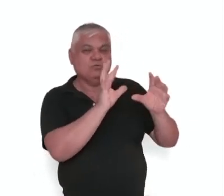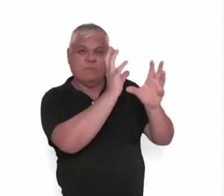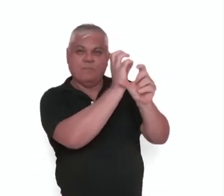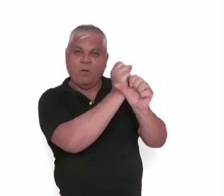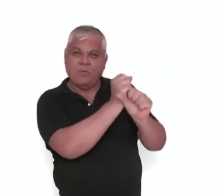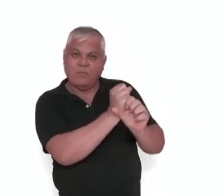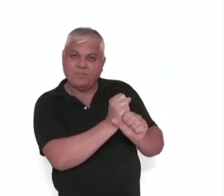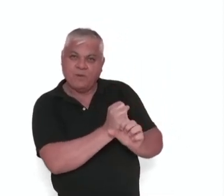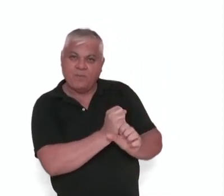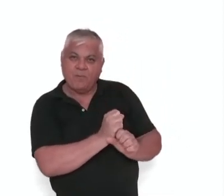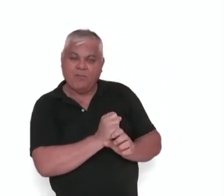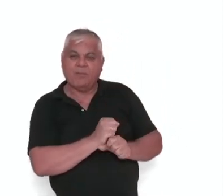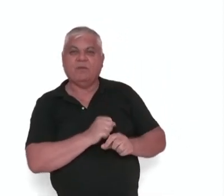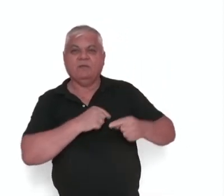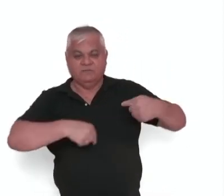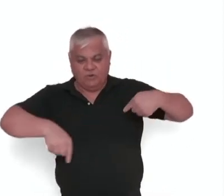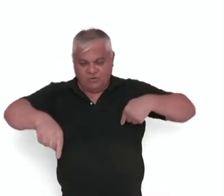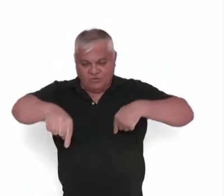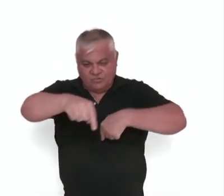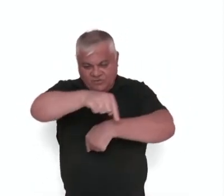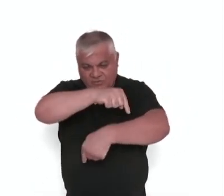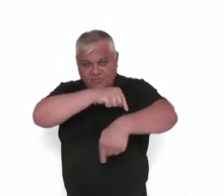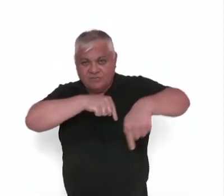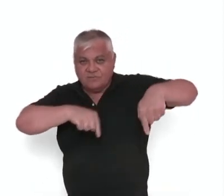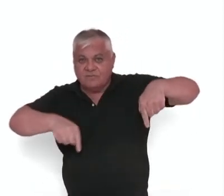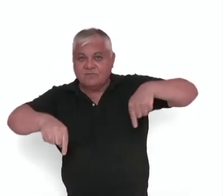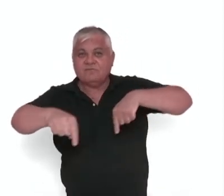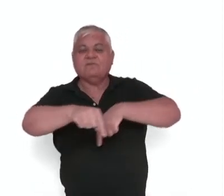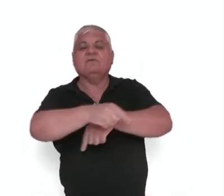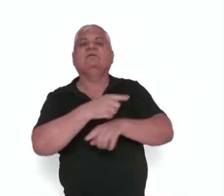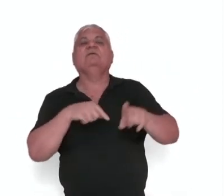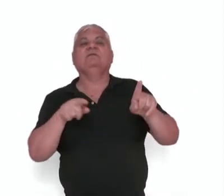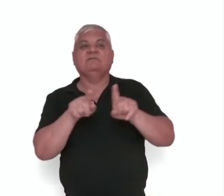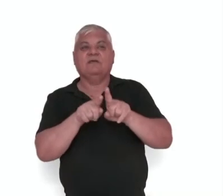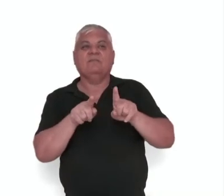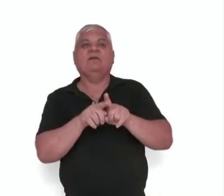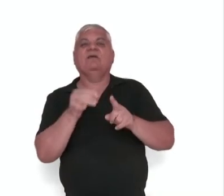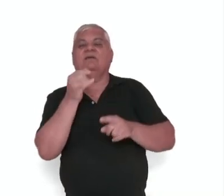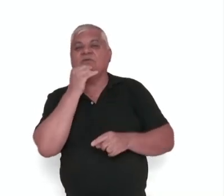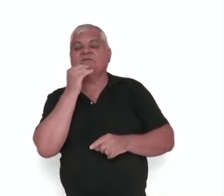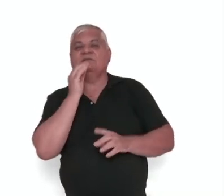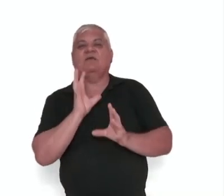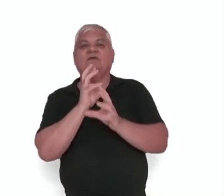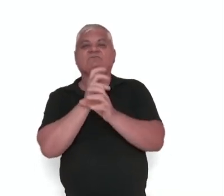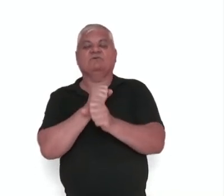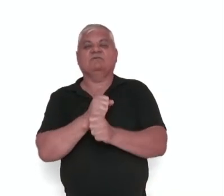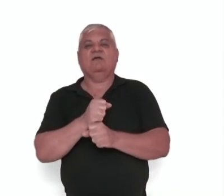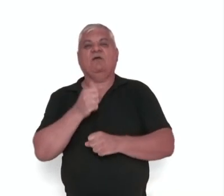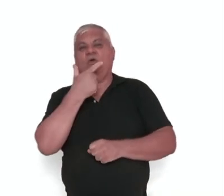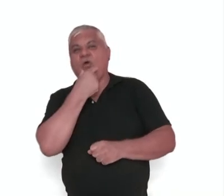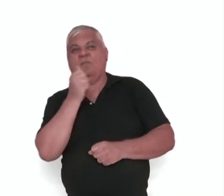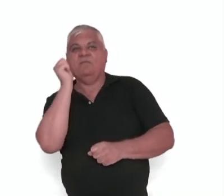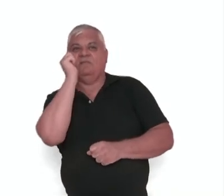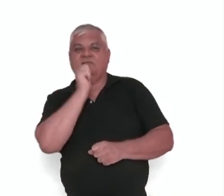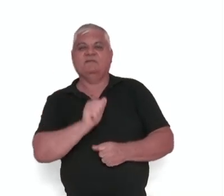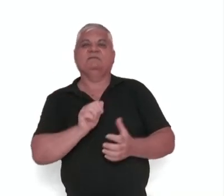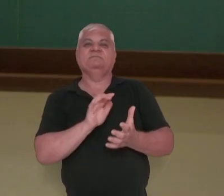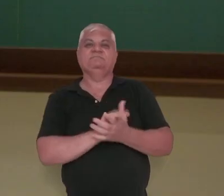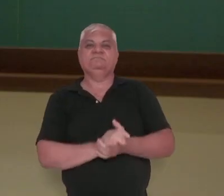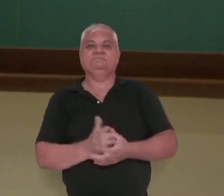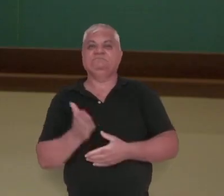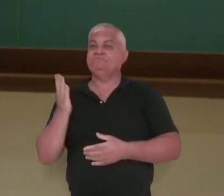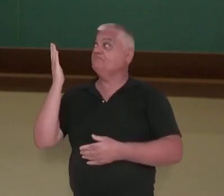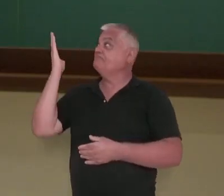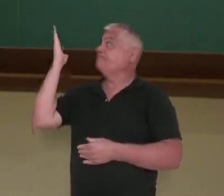as posições, todos passam por todas as posições, ainda passe ou resultado misto. Eu deixo